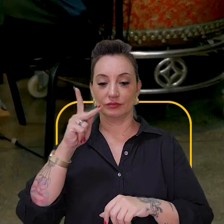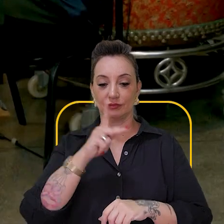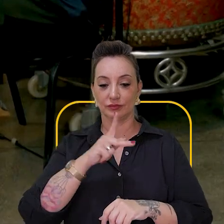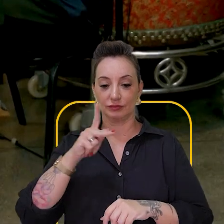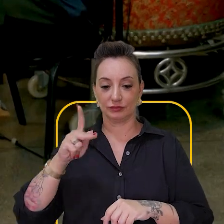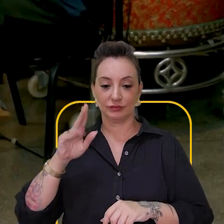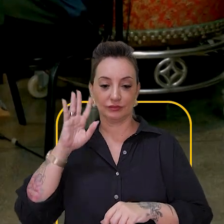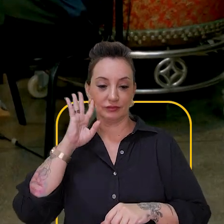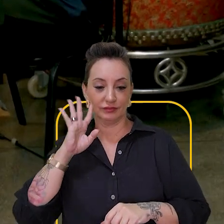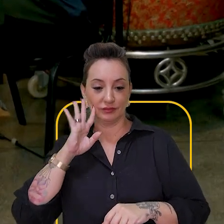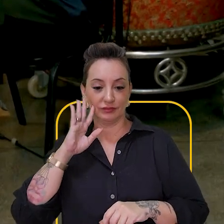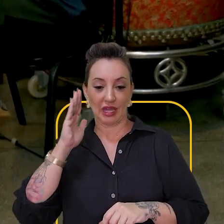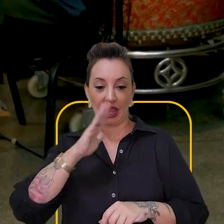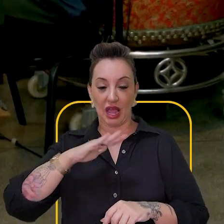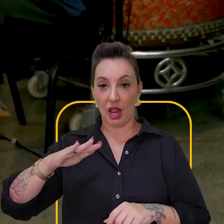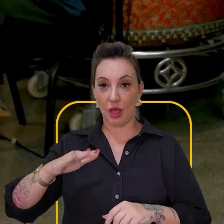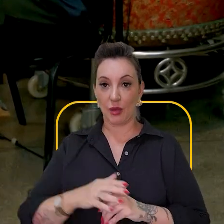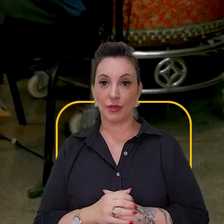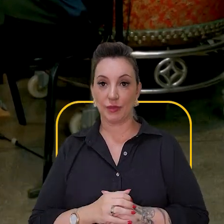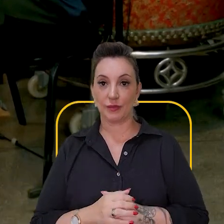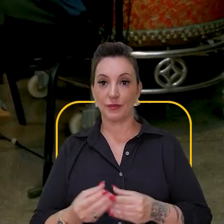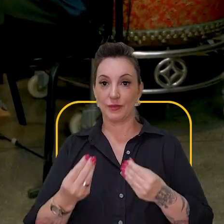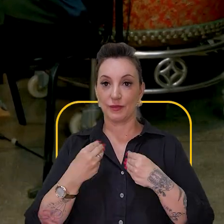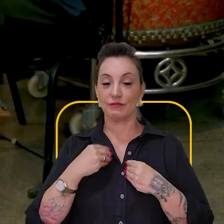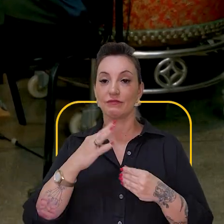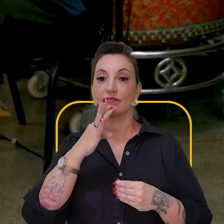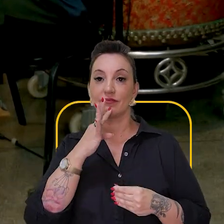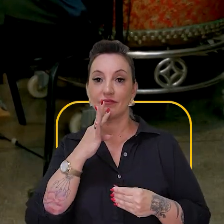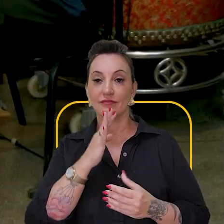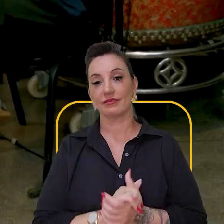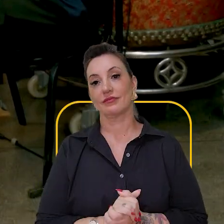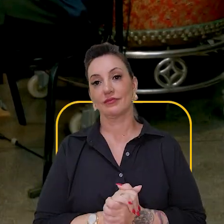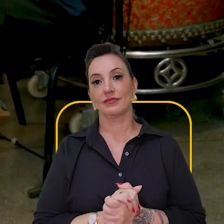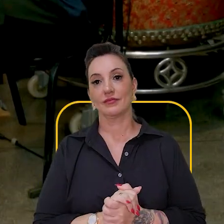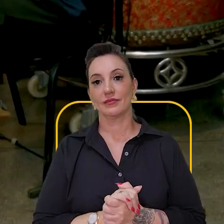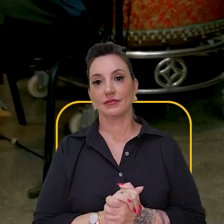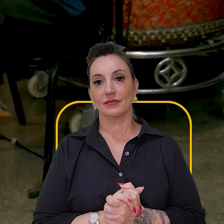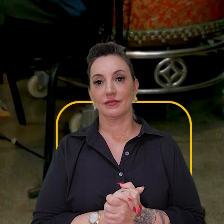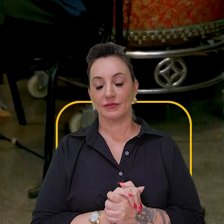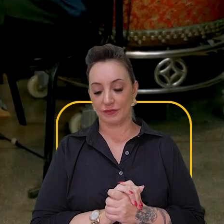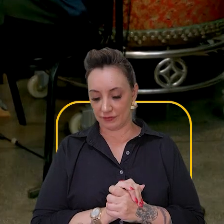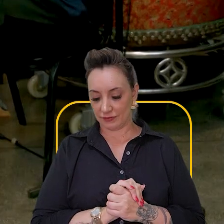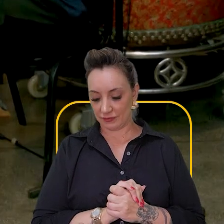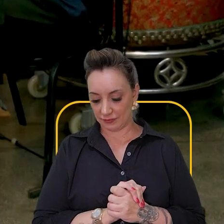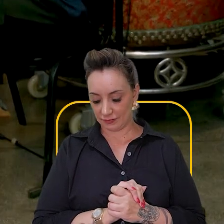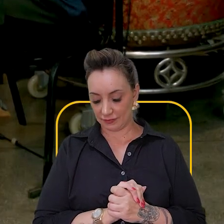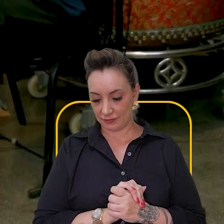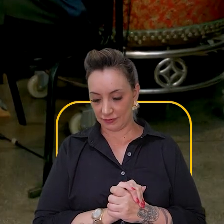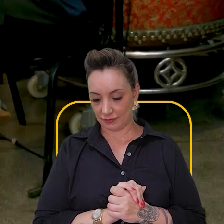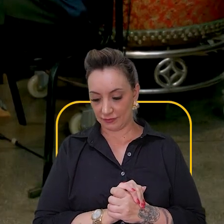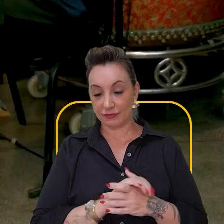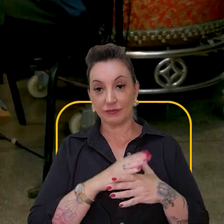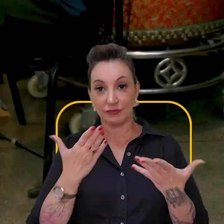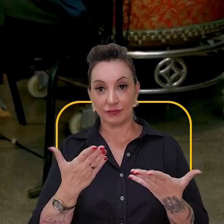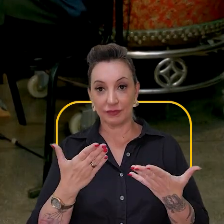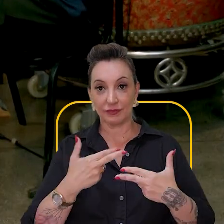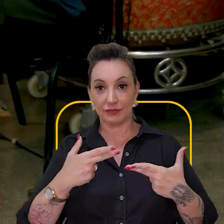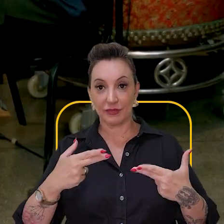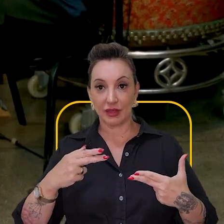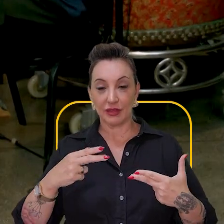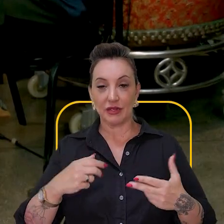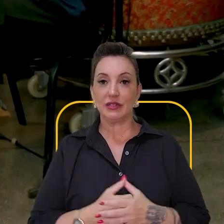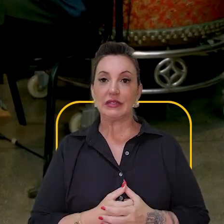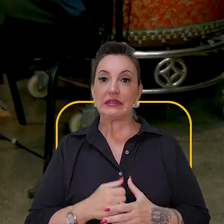legal foi aluno de alguém Ele recebeu esse conhecimento de alguém então é algo